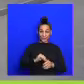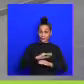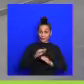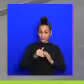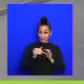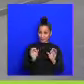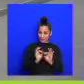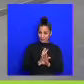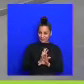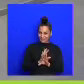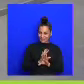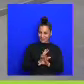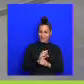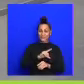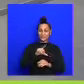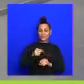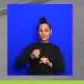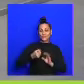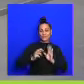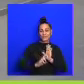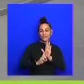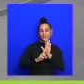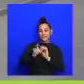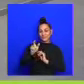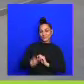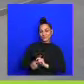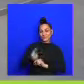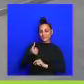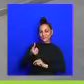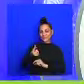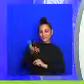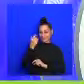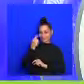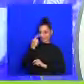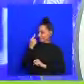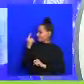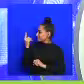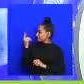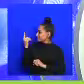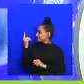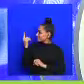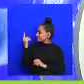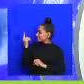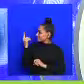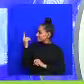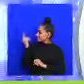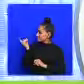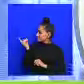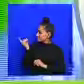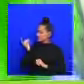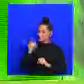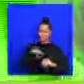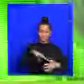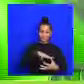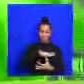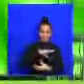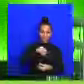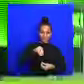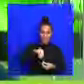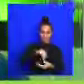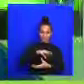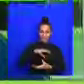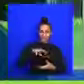Tudo pronto, sortearemos o número correspondente à coluna número 6. Bola posicionada, valendo.